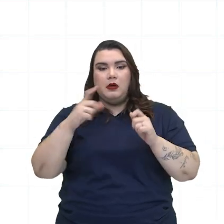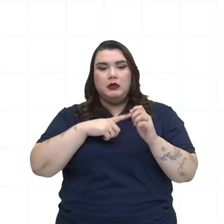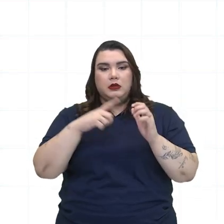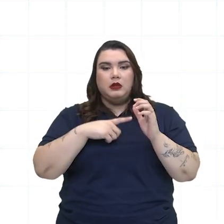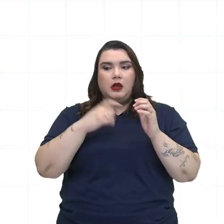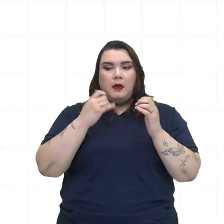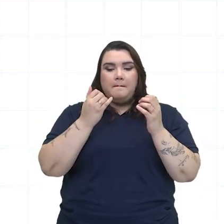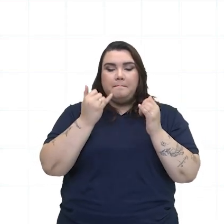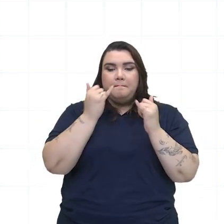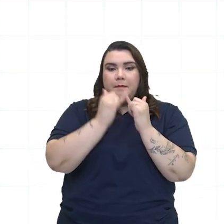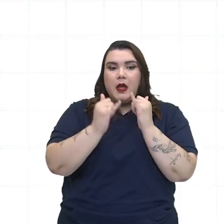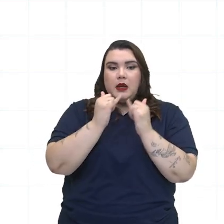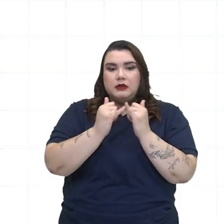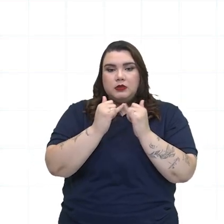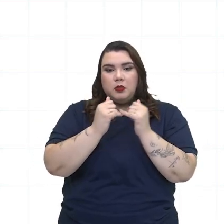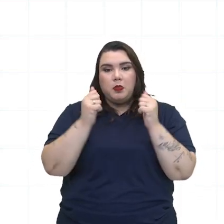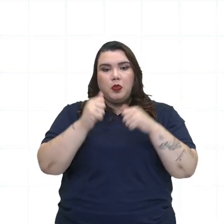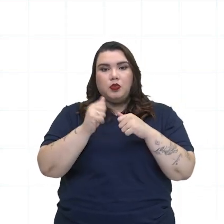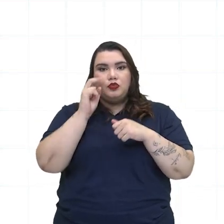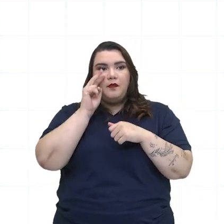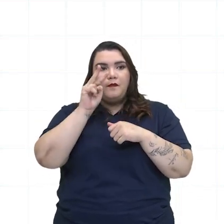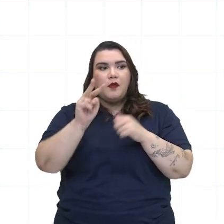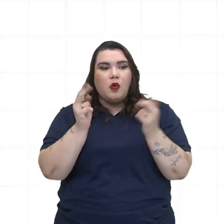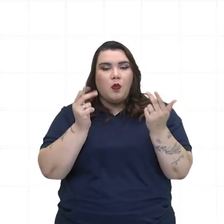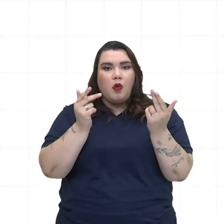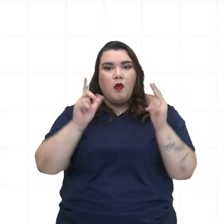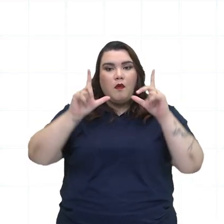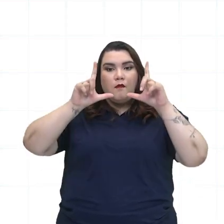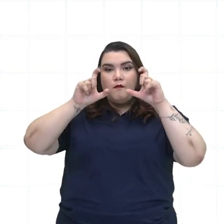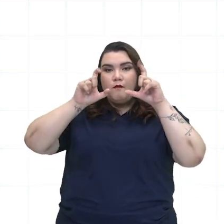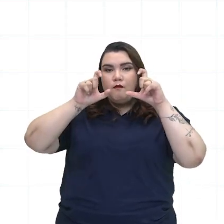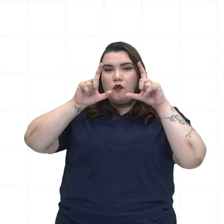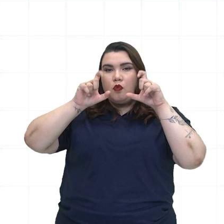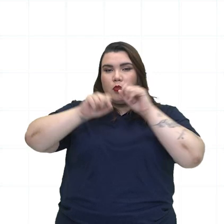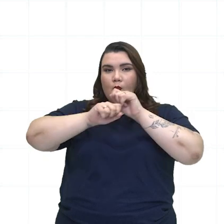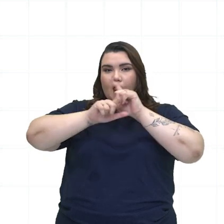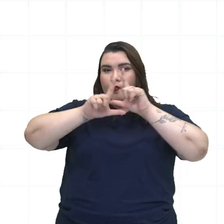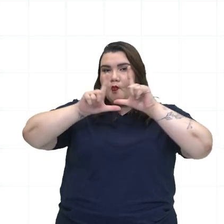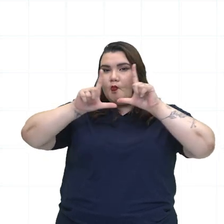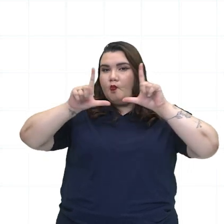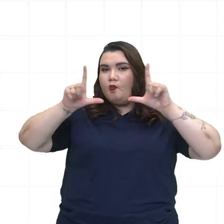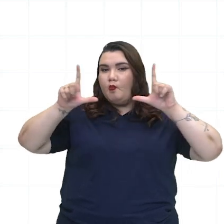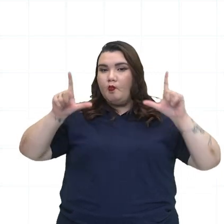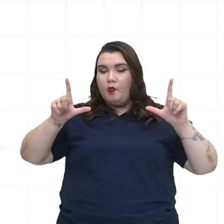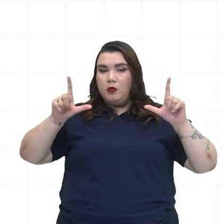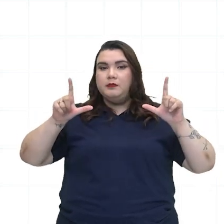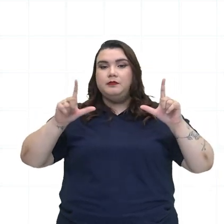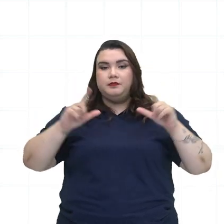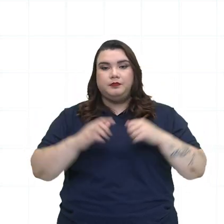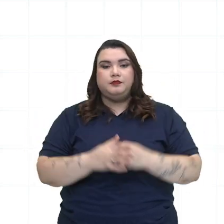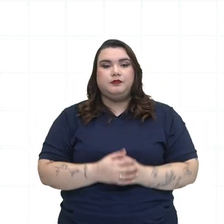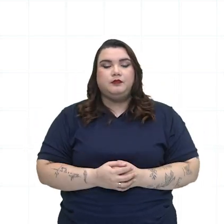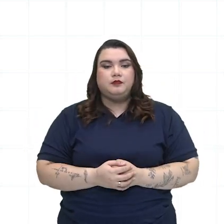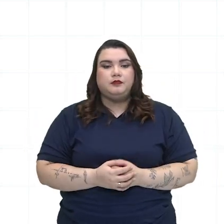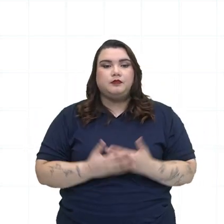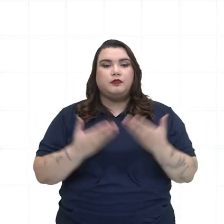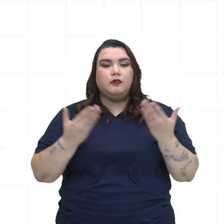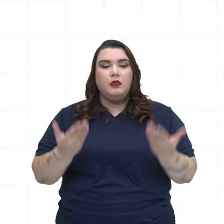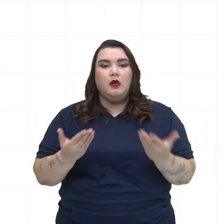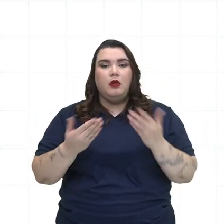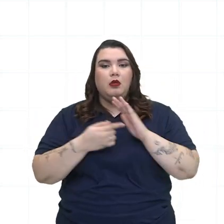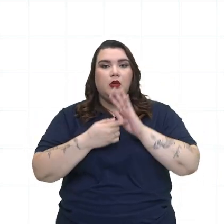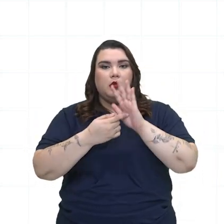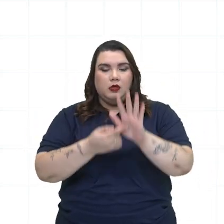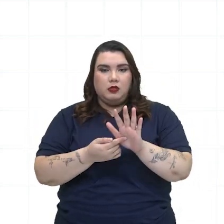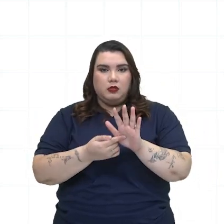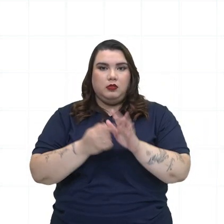muito semelhantes ao que pode ser visto nas fotografias em alta resolução. Olha só, já